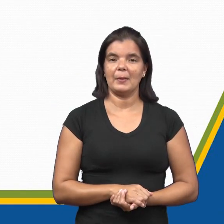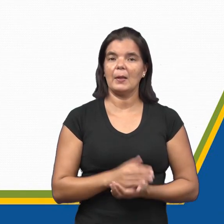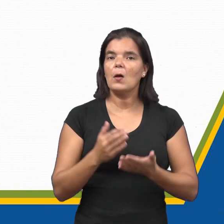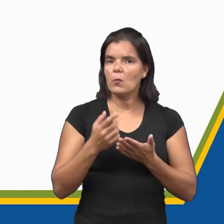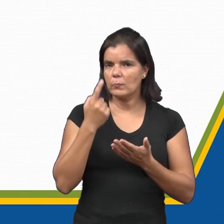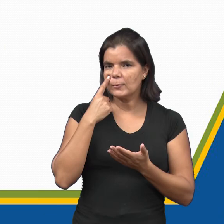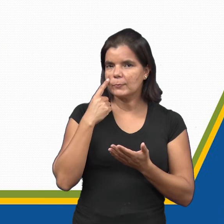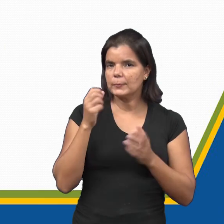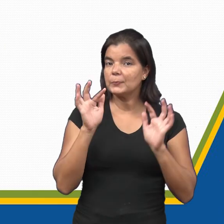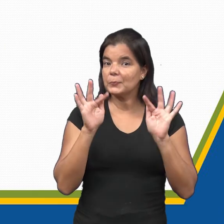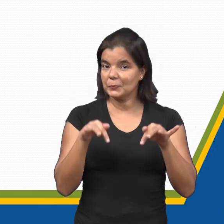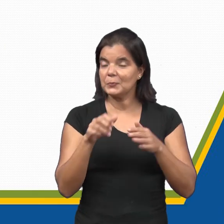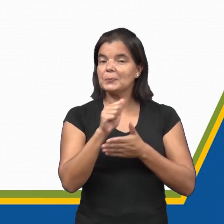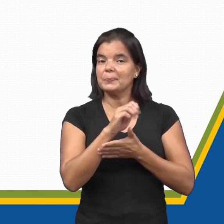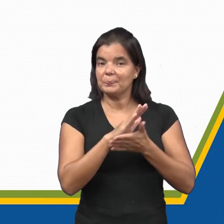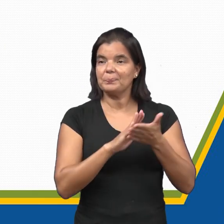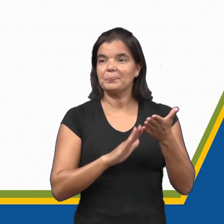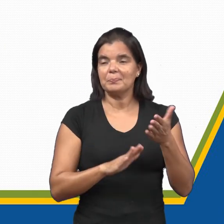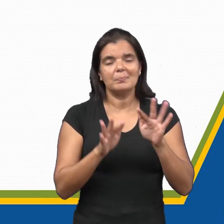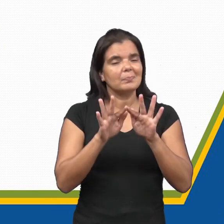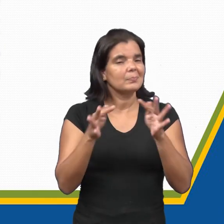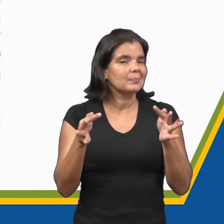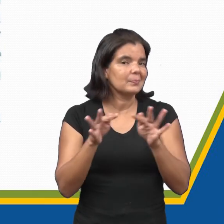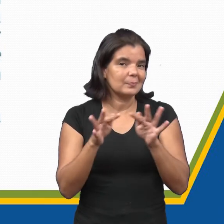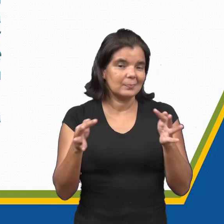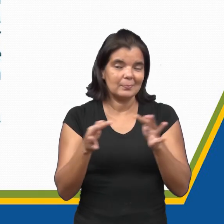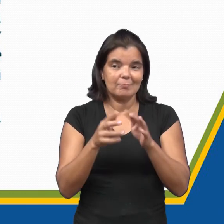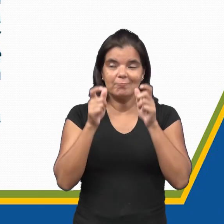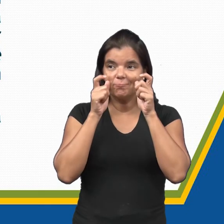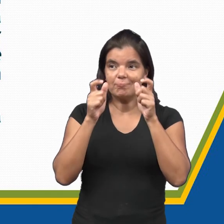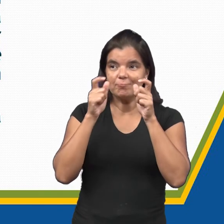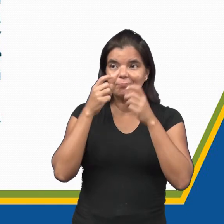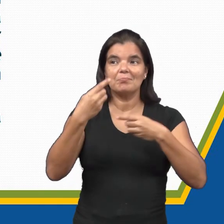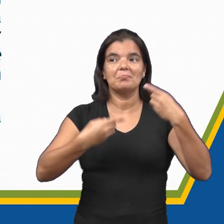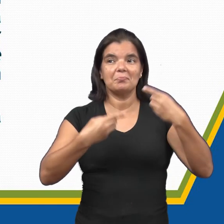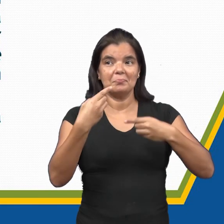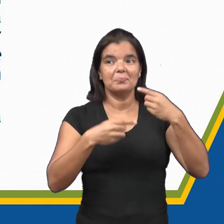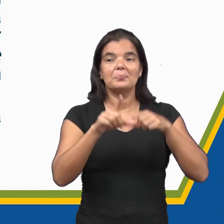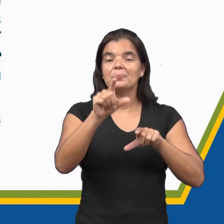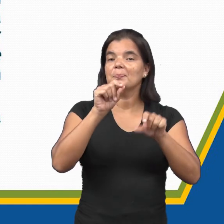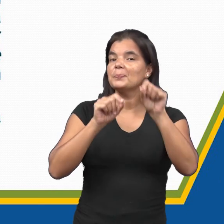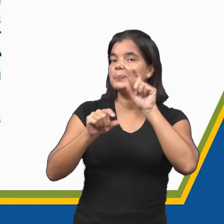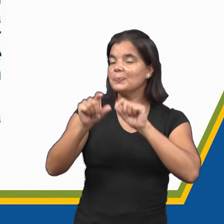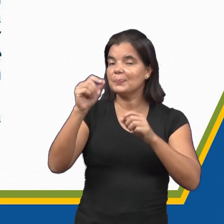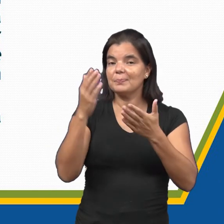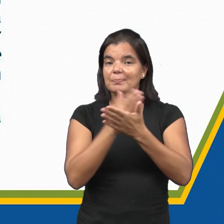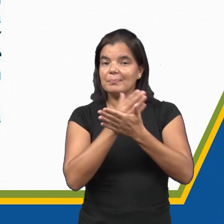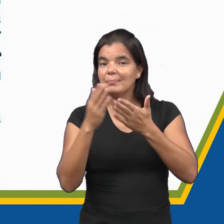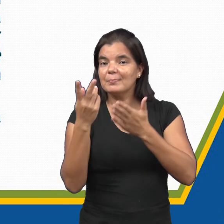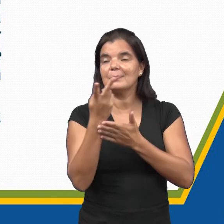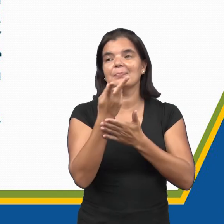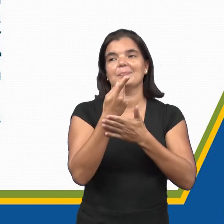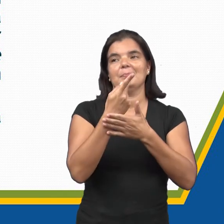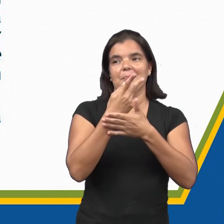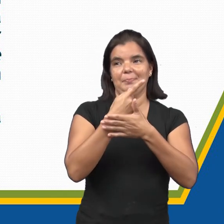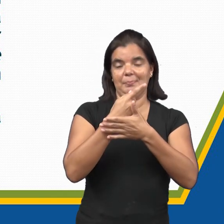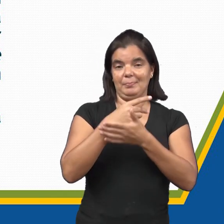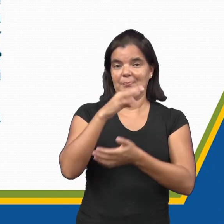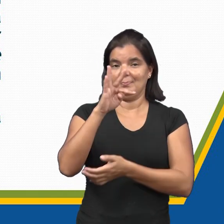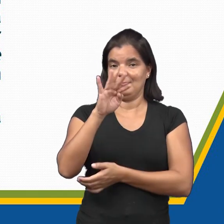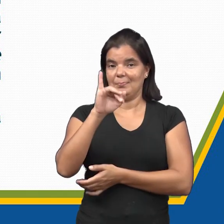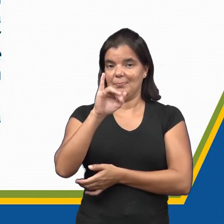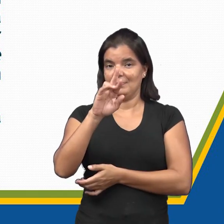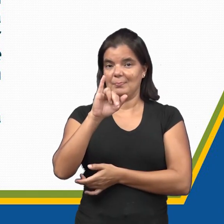Agora nós vamos finalizar com uma atividade muito simples. Atentos ao que discutimos, você vai selecionar uma obra de